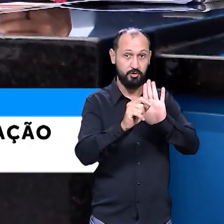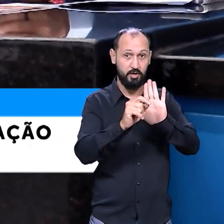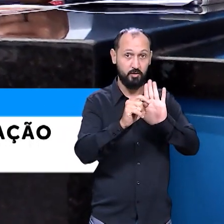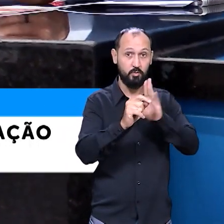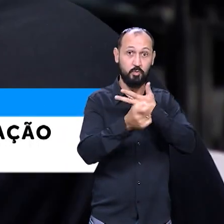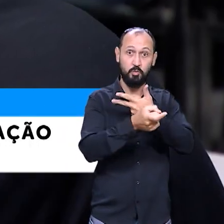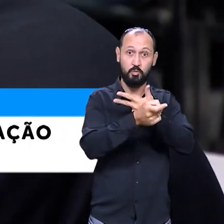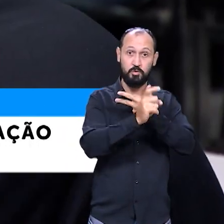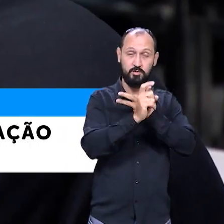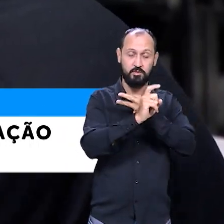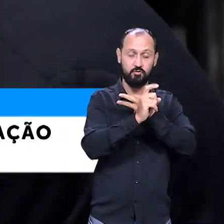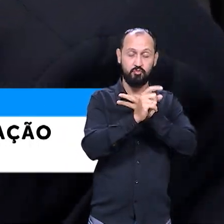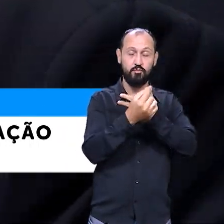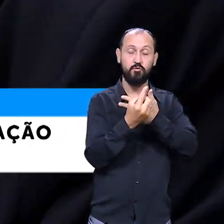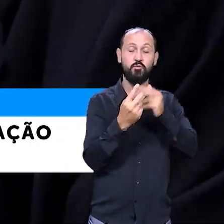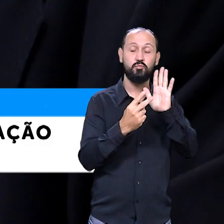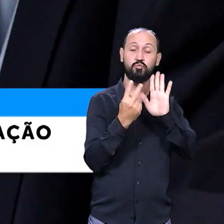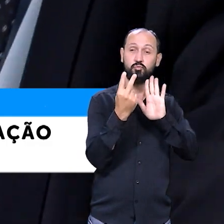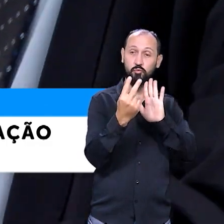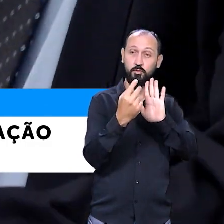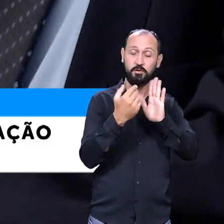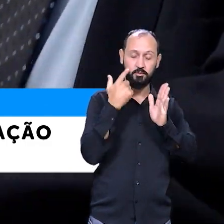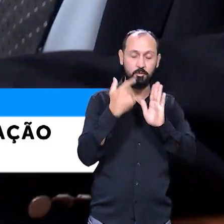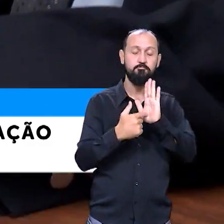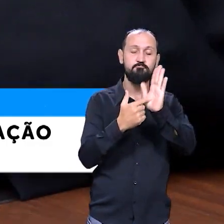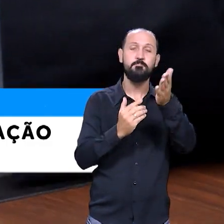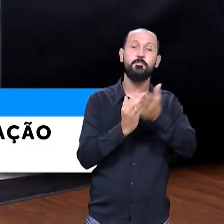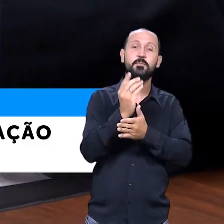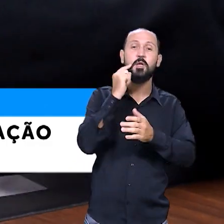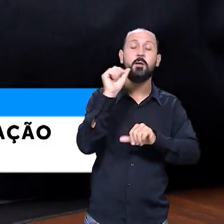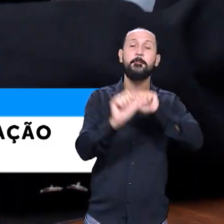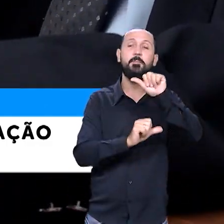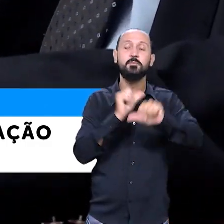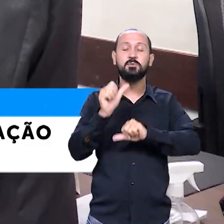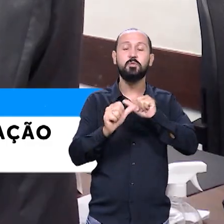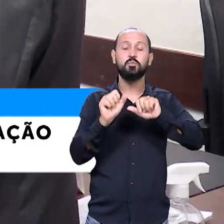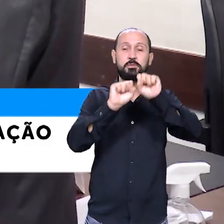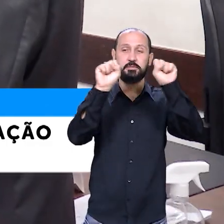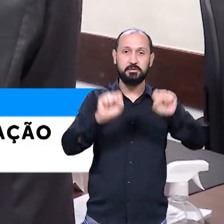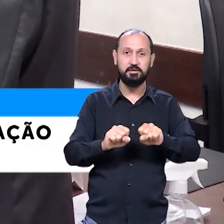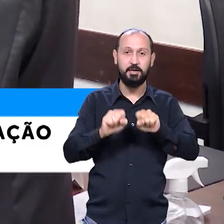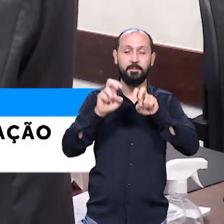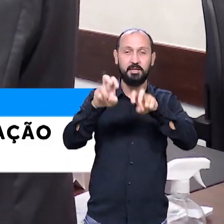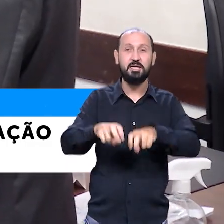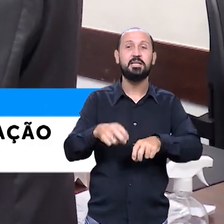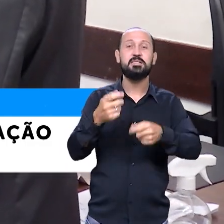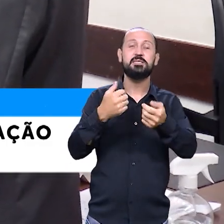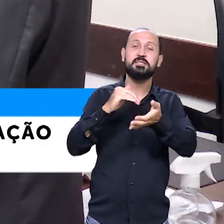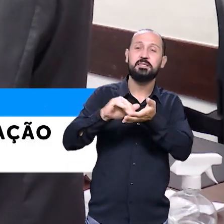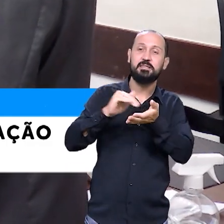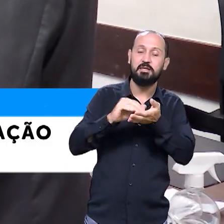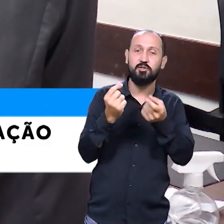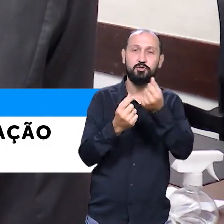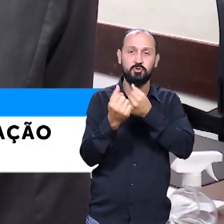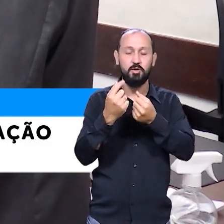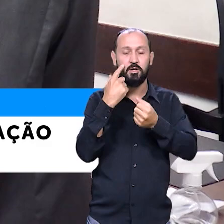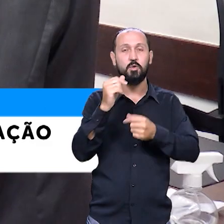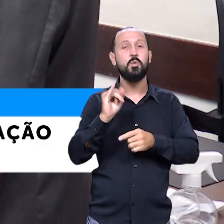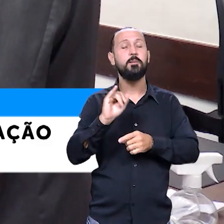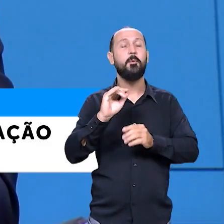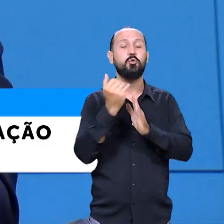Poder Executivo. O primeiro trata sobre a atualização do sistema da Cefaz. Já o segundo concede a redução